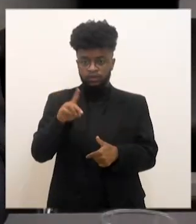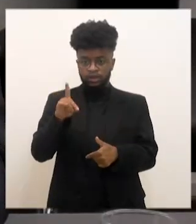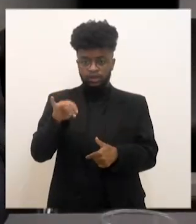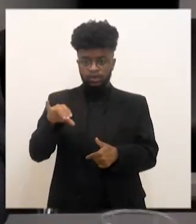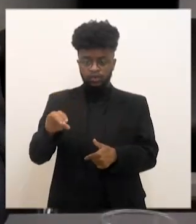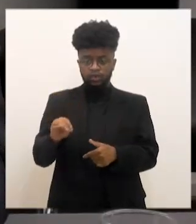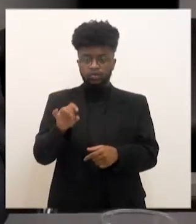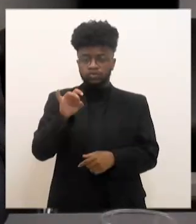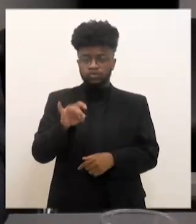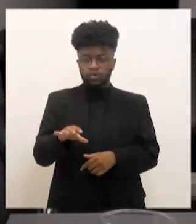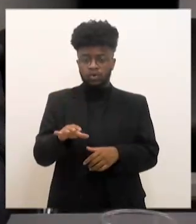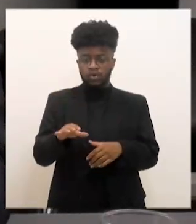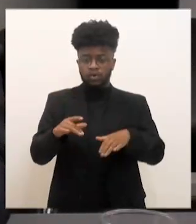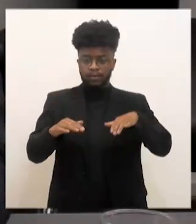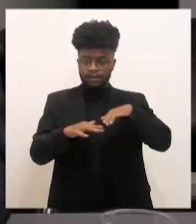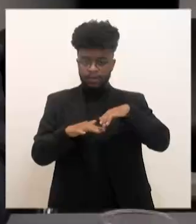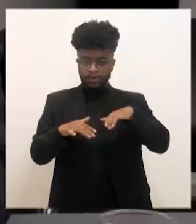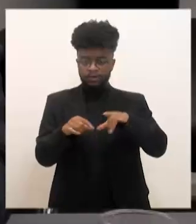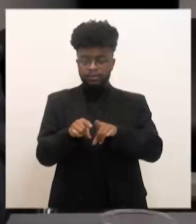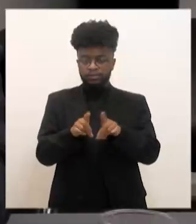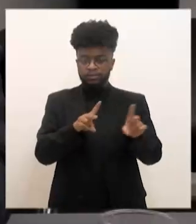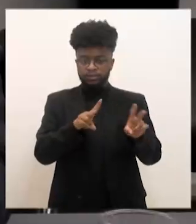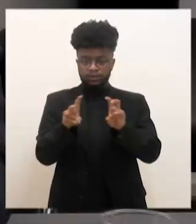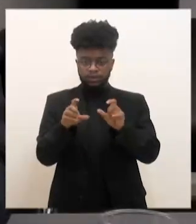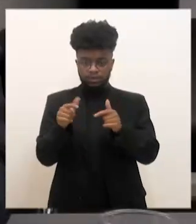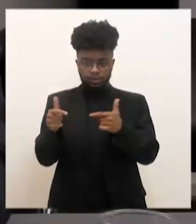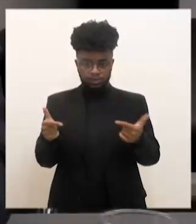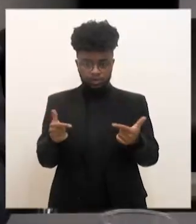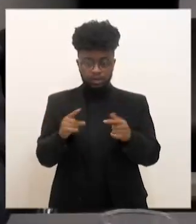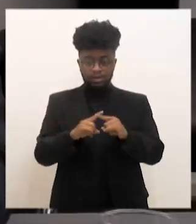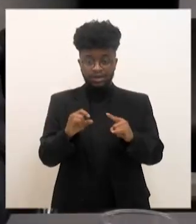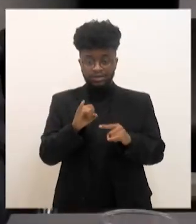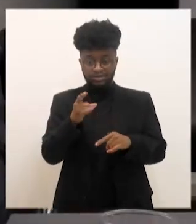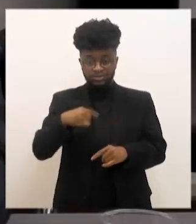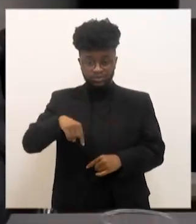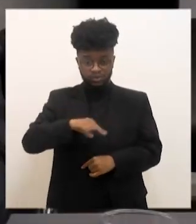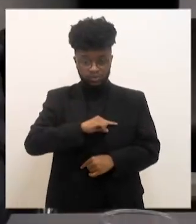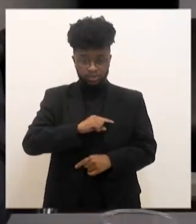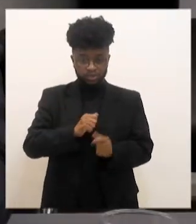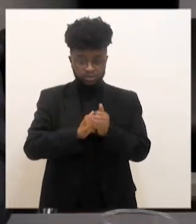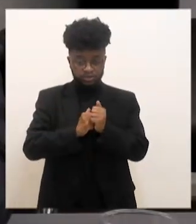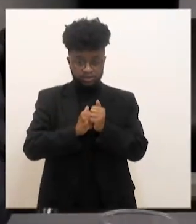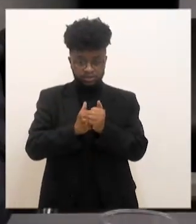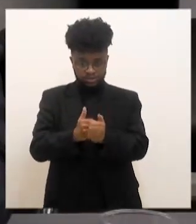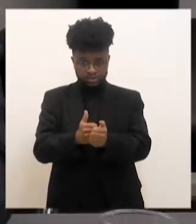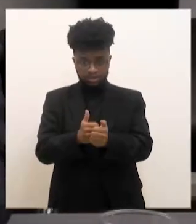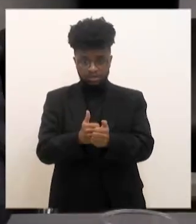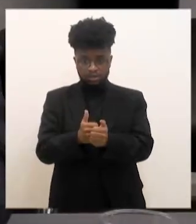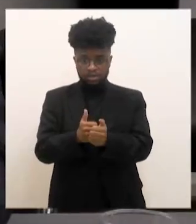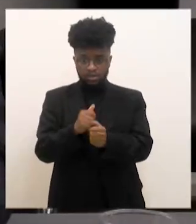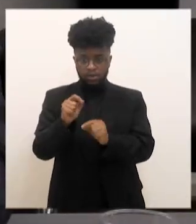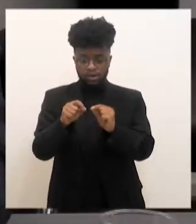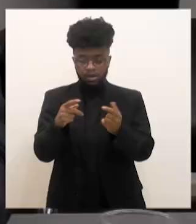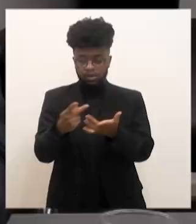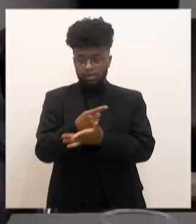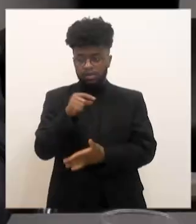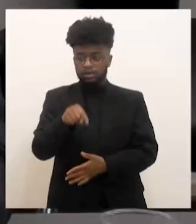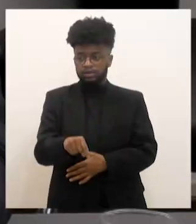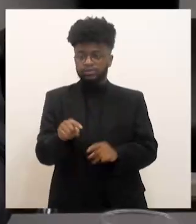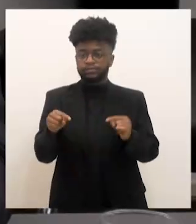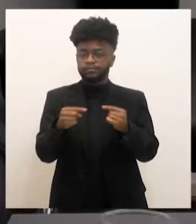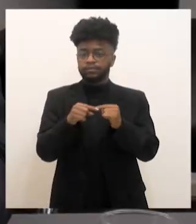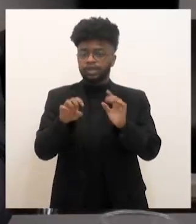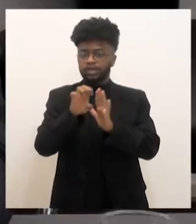de Guanabara, e dá outras providências. Mas se nós formos seguir o que é feito aqui em relação ao Estatuto